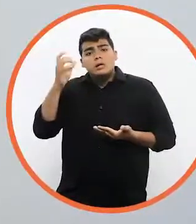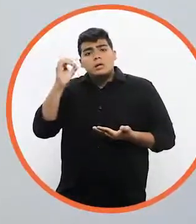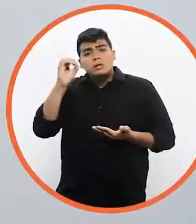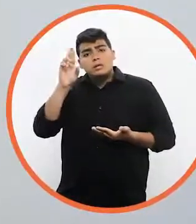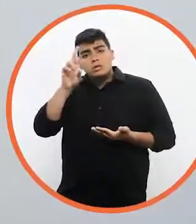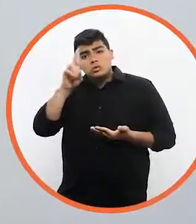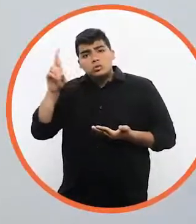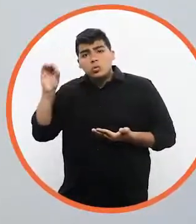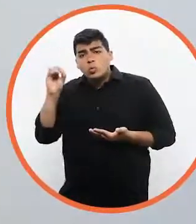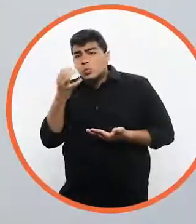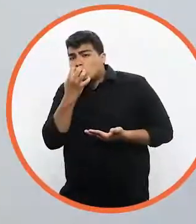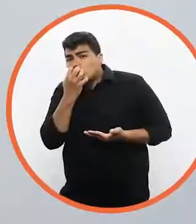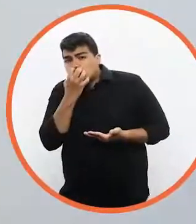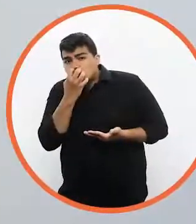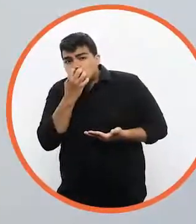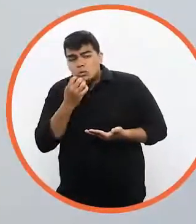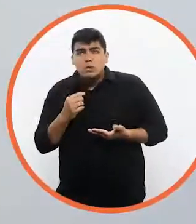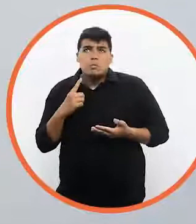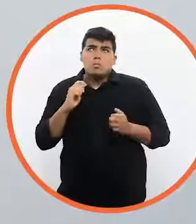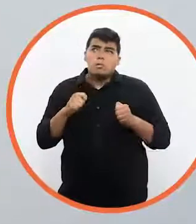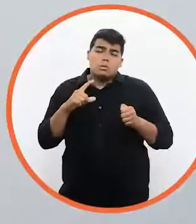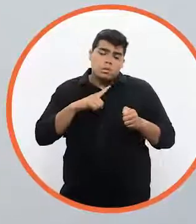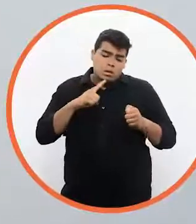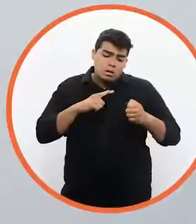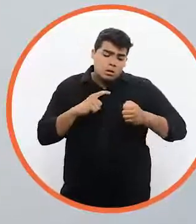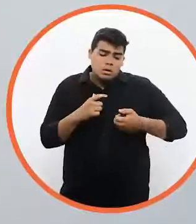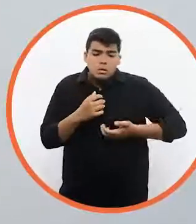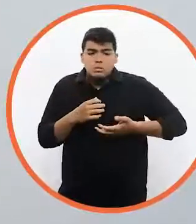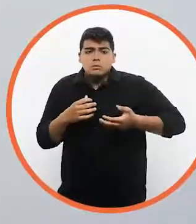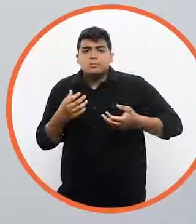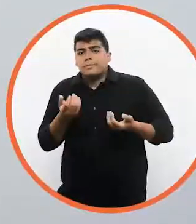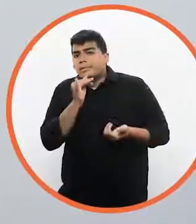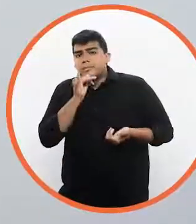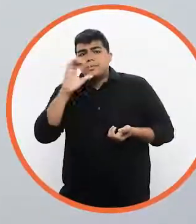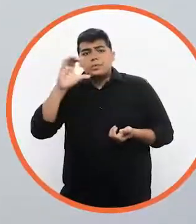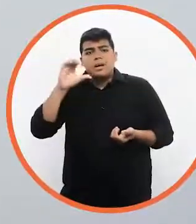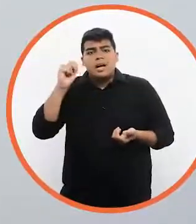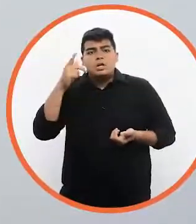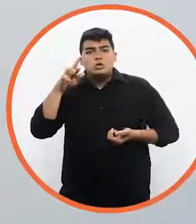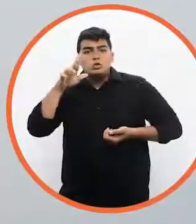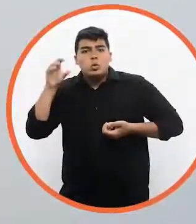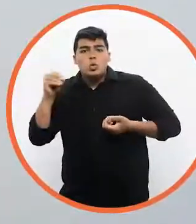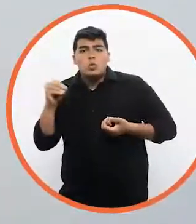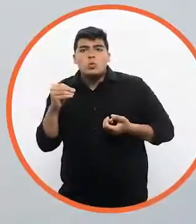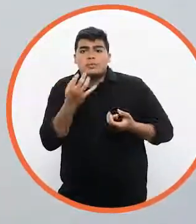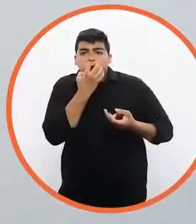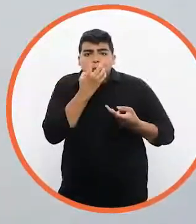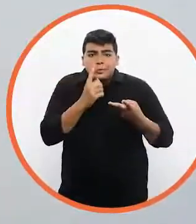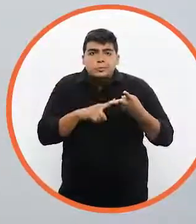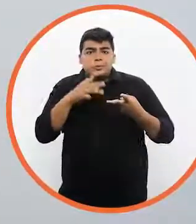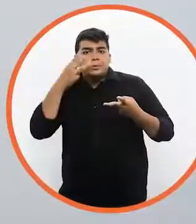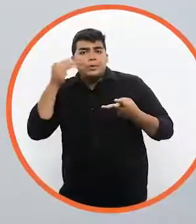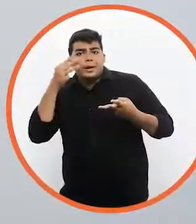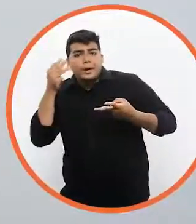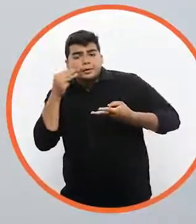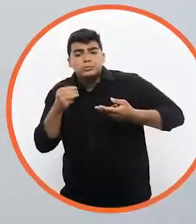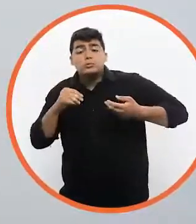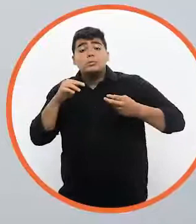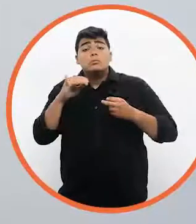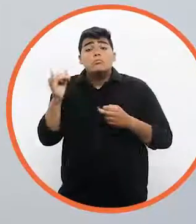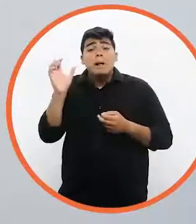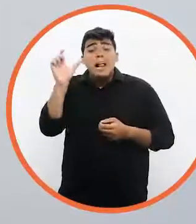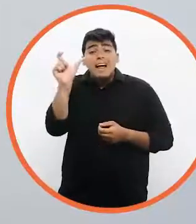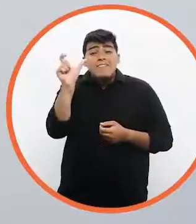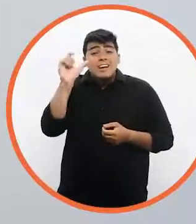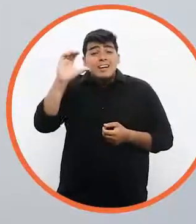gato, que seria um filhote de gato. Eu posso ter um cachorro de perro, que seria um filhote de cachorro. Eu posso ter um cachorro de qualquer outra espécie